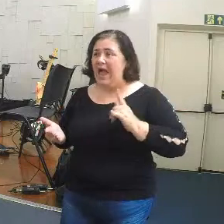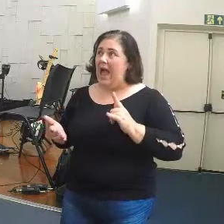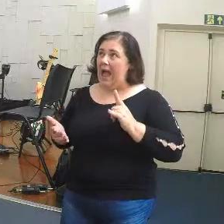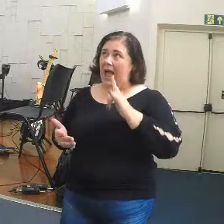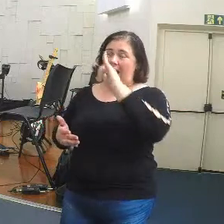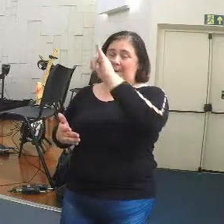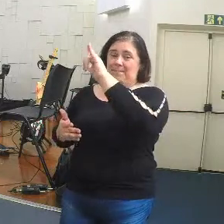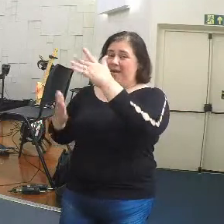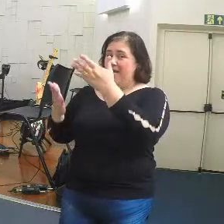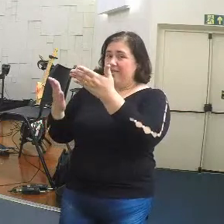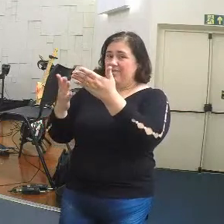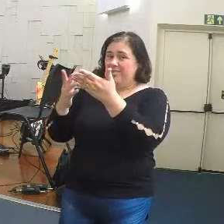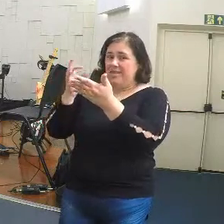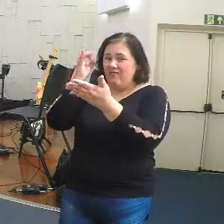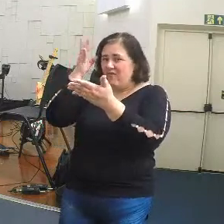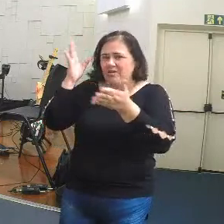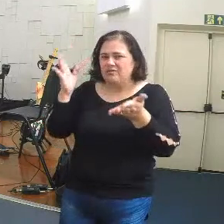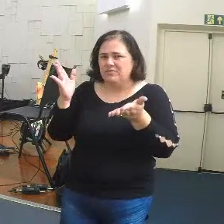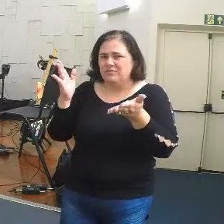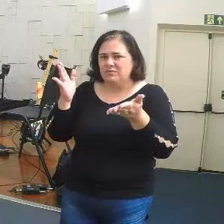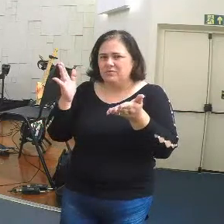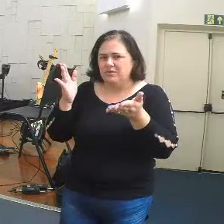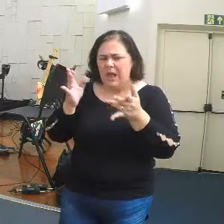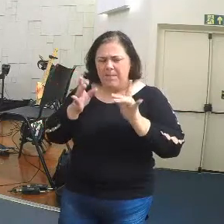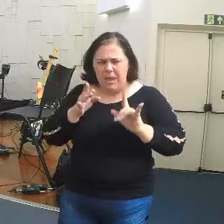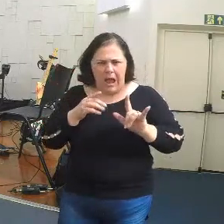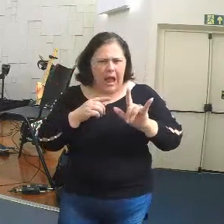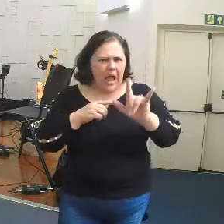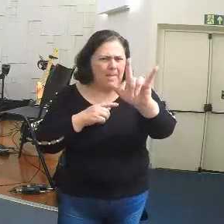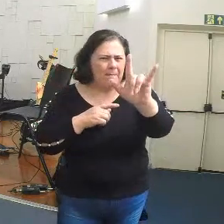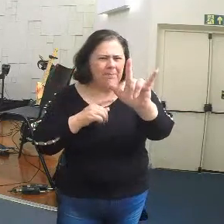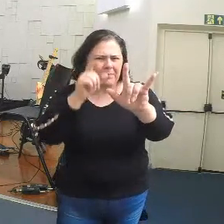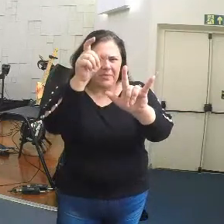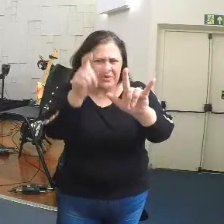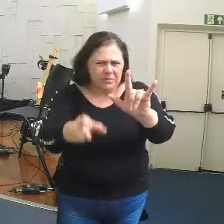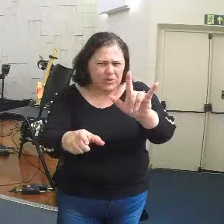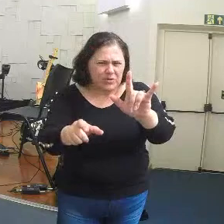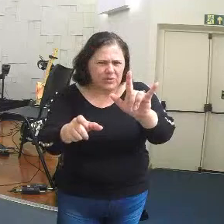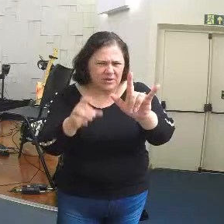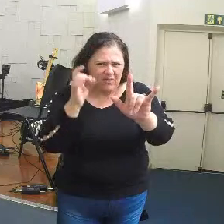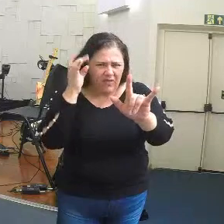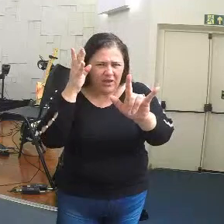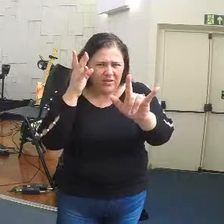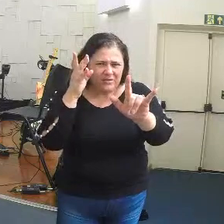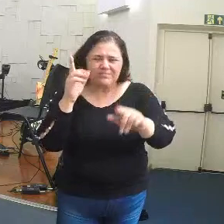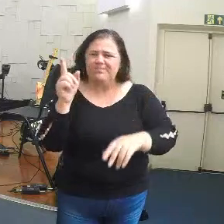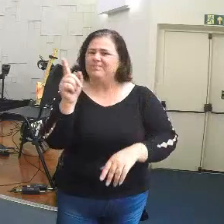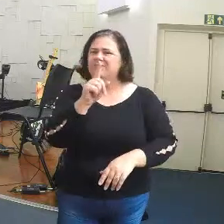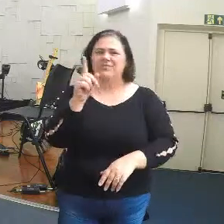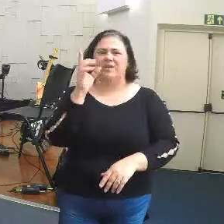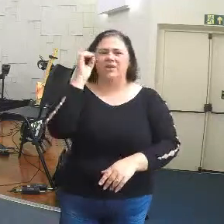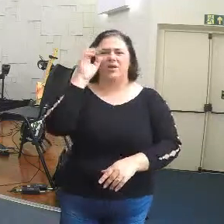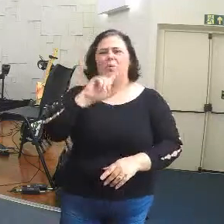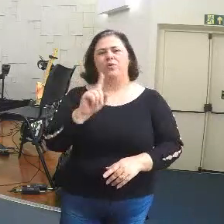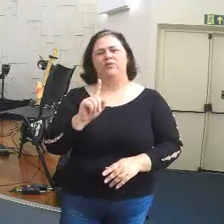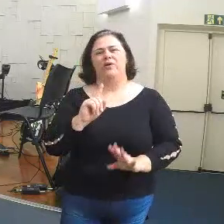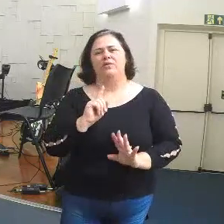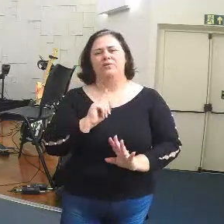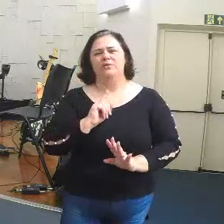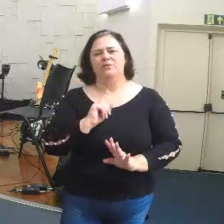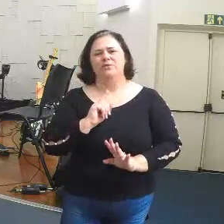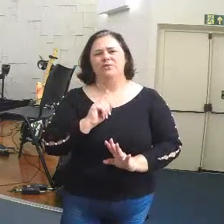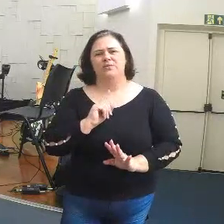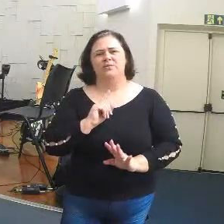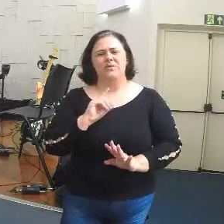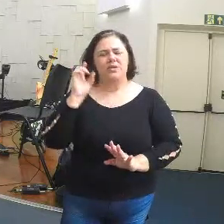Deus é santidade de santidade. Deus é justiça, então Ele merece. Todo o amor dedicado a